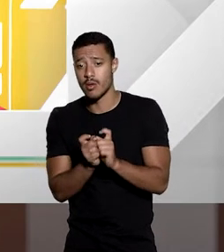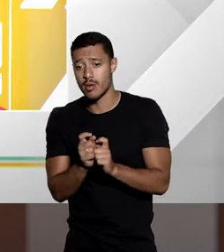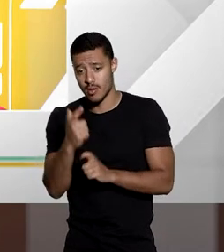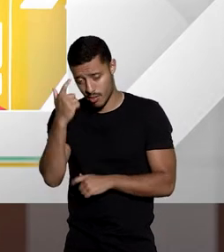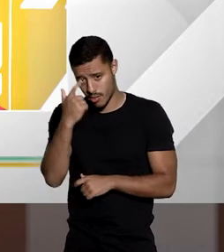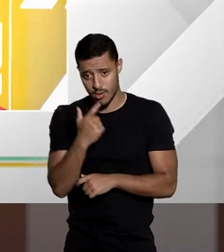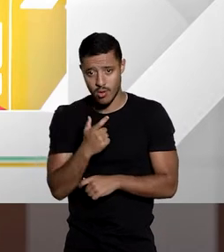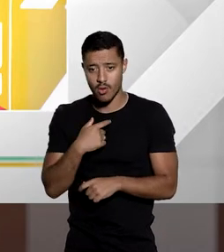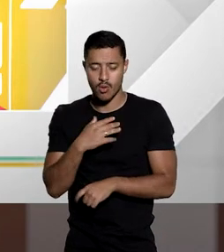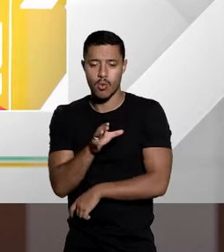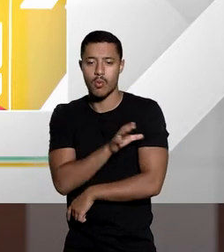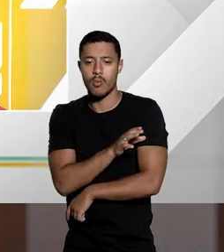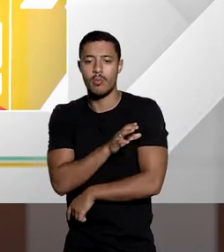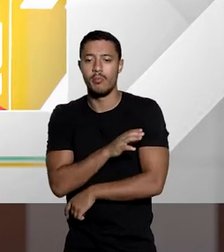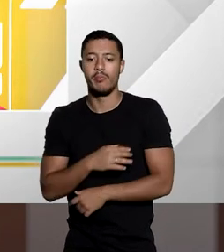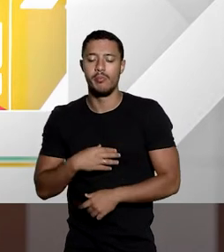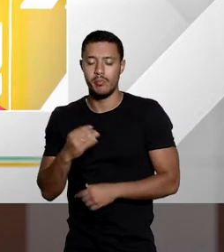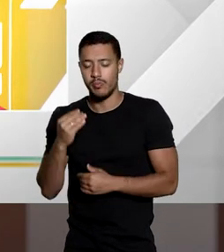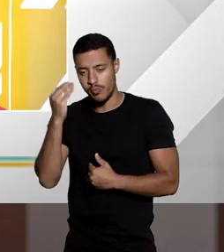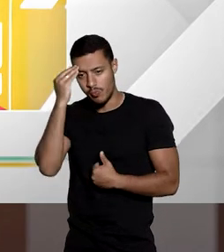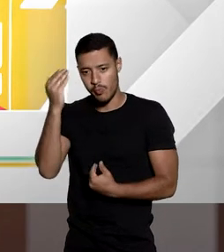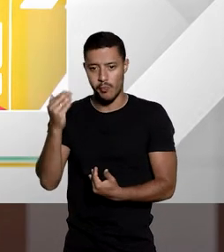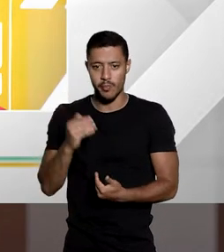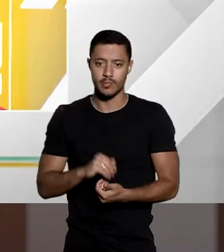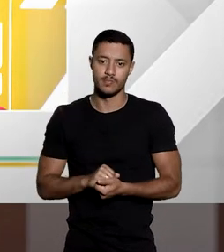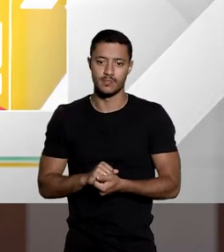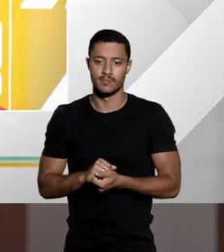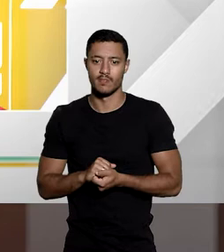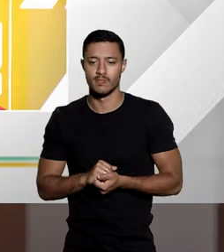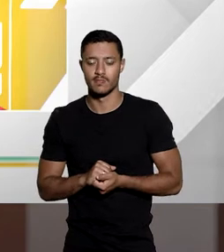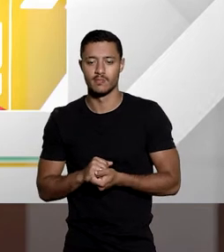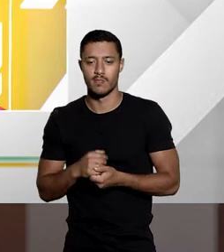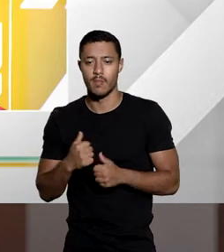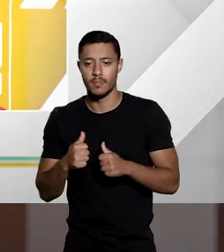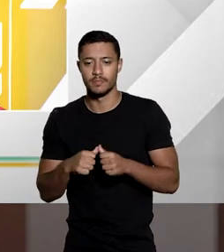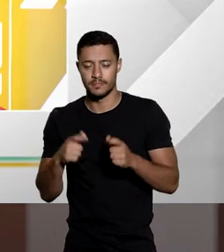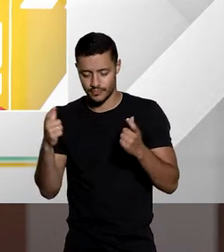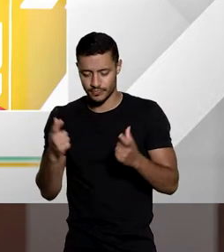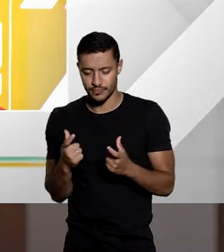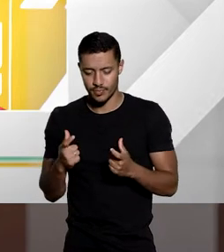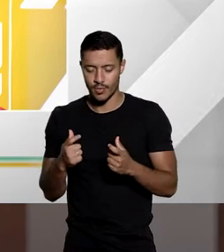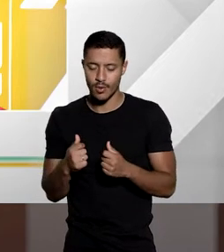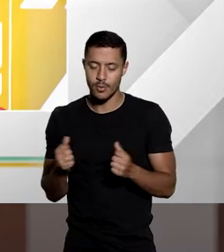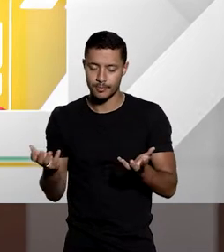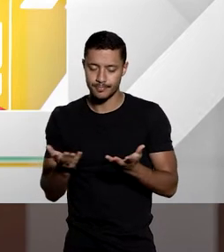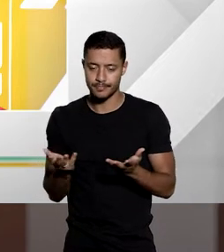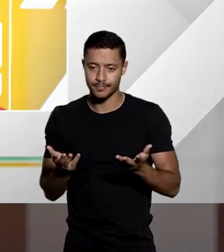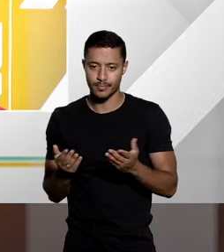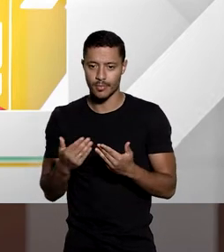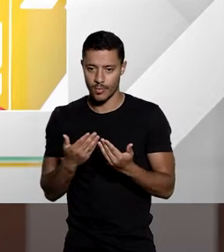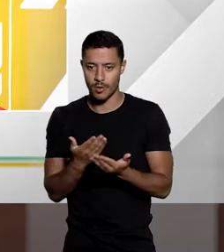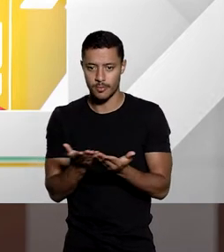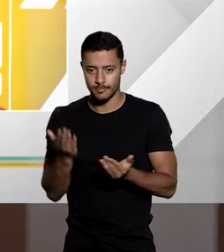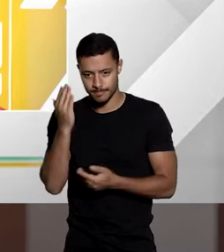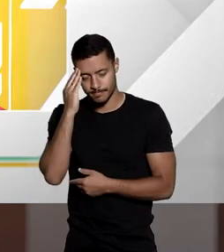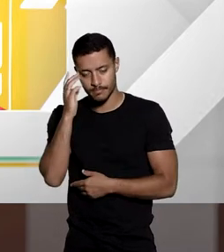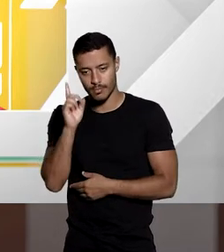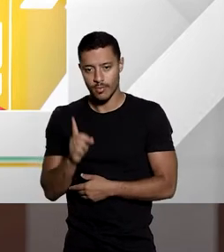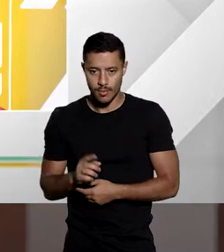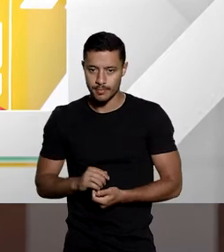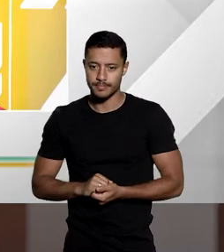eu coordenei. Então, muito obrigada por essa oportunidade de estar participando desse Entender